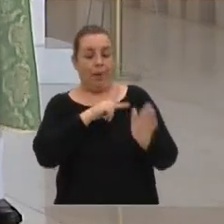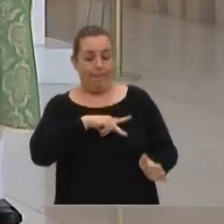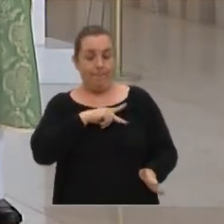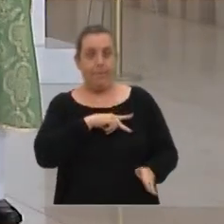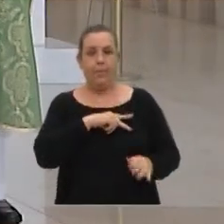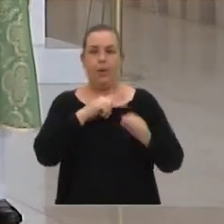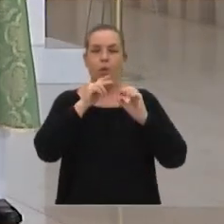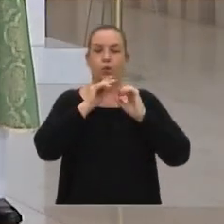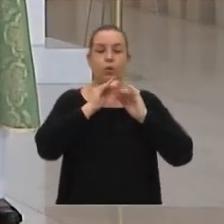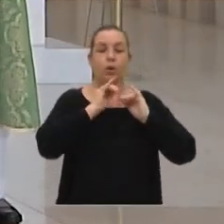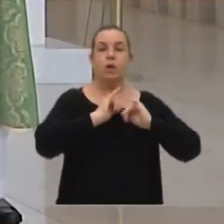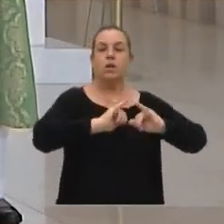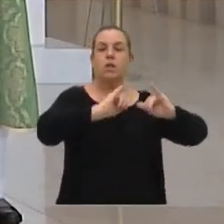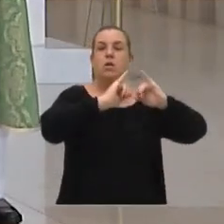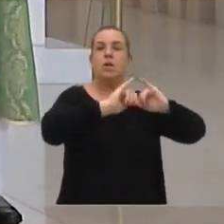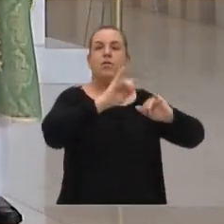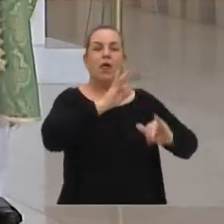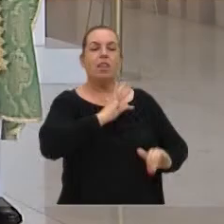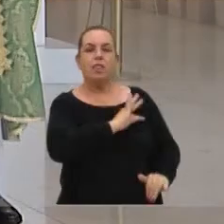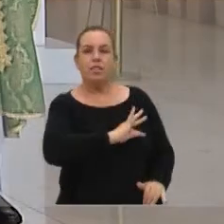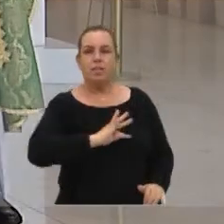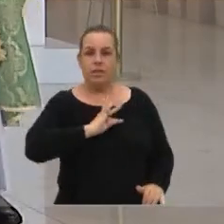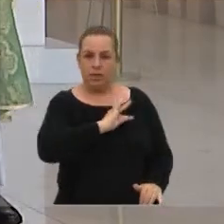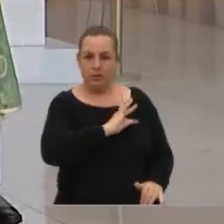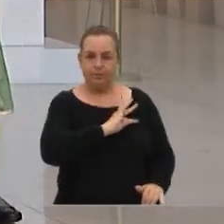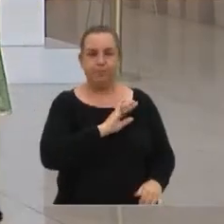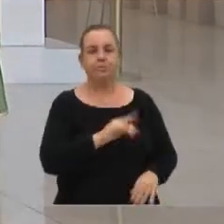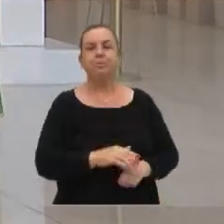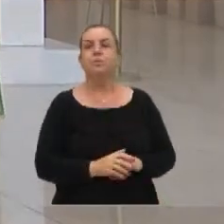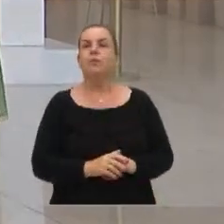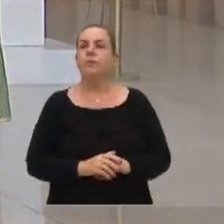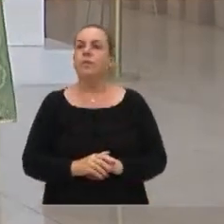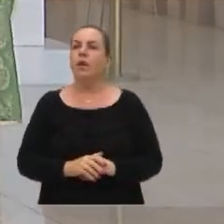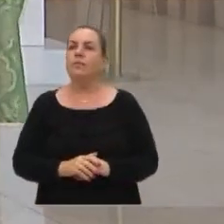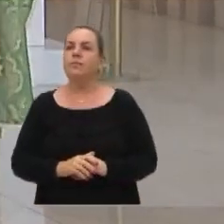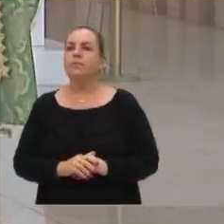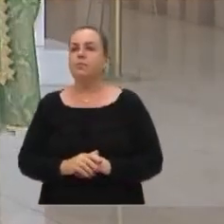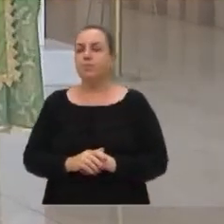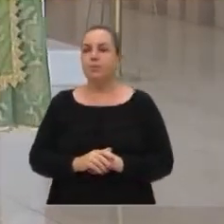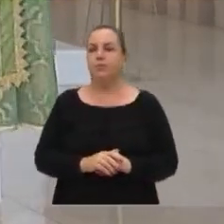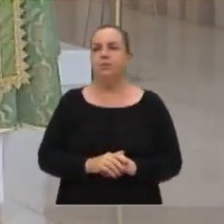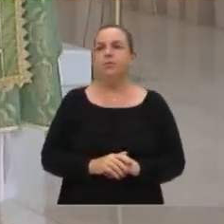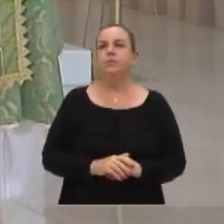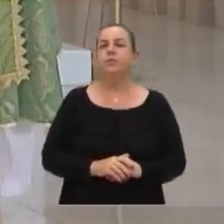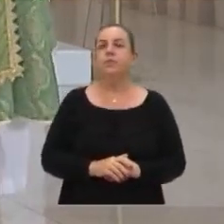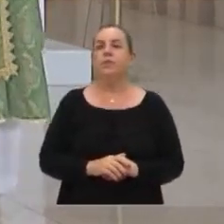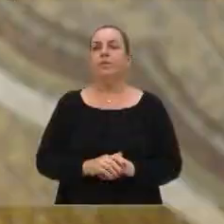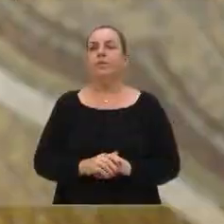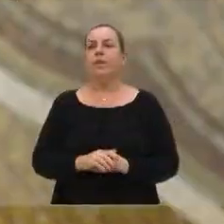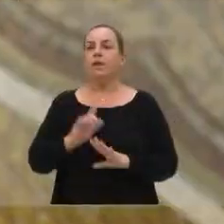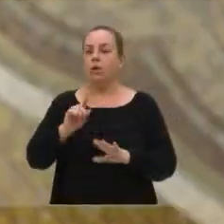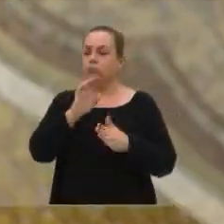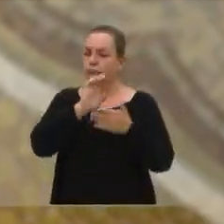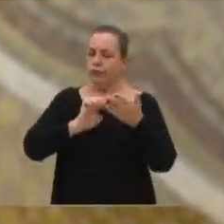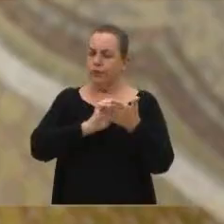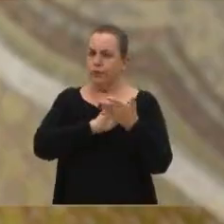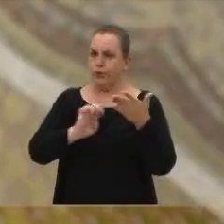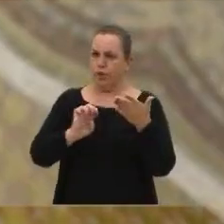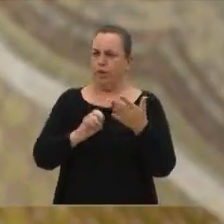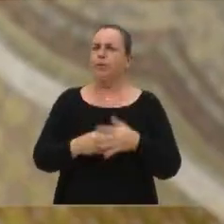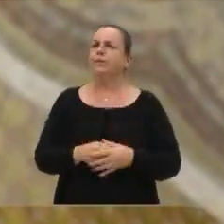comunidade de Tessalônica. Mas sobre isso falo daqui a pouco. Vou direto ao Evangelho.